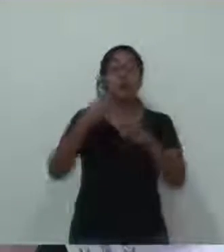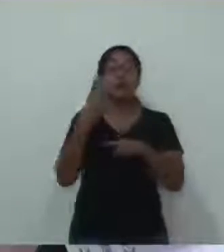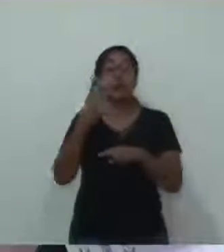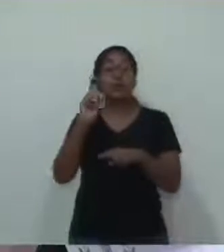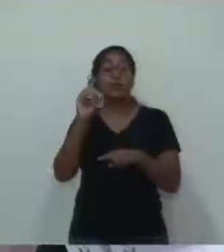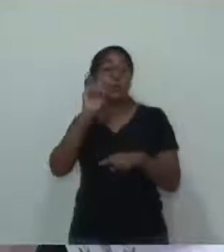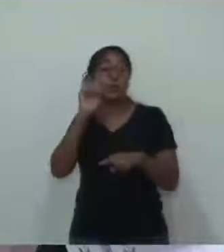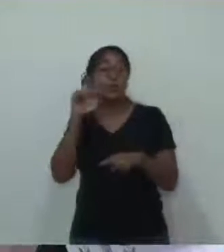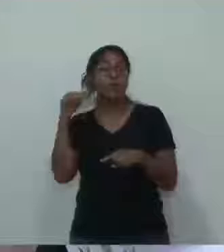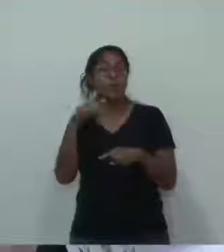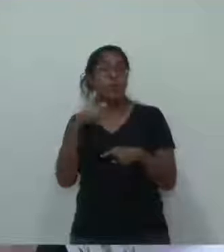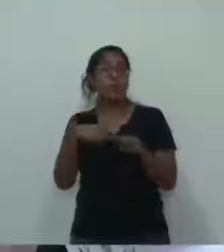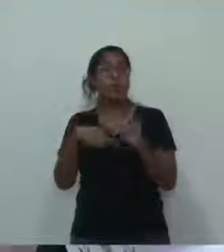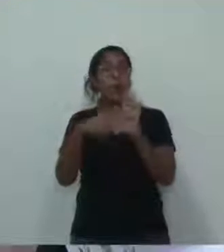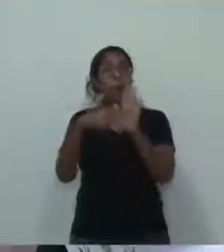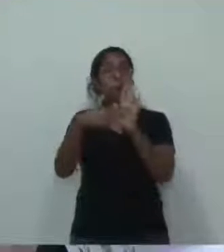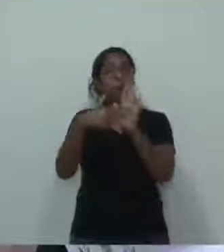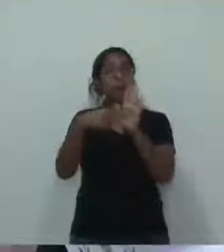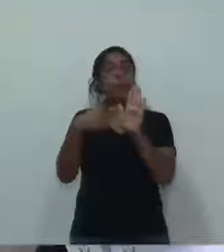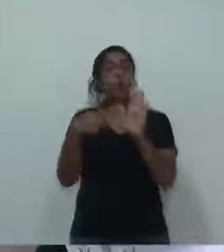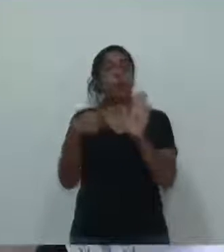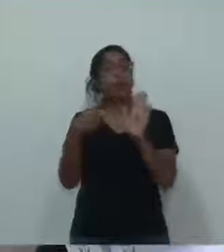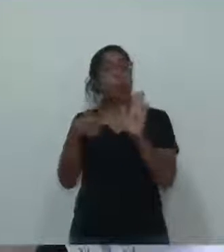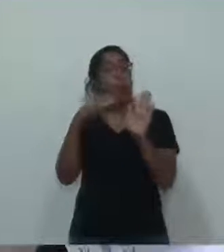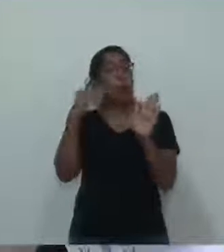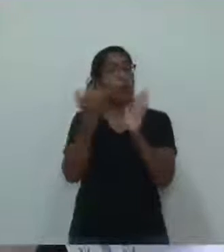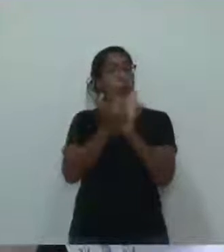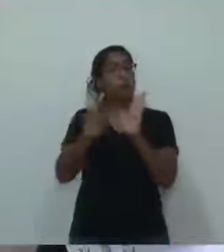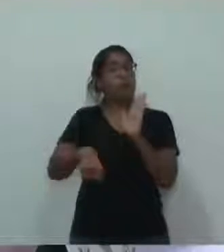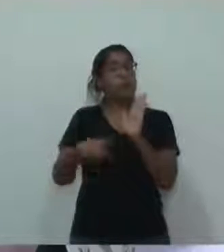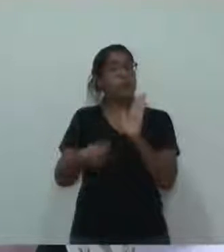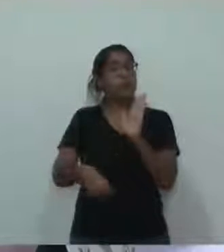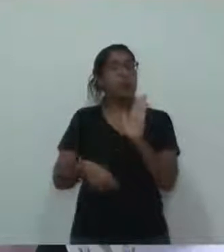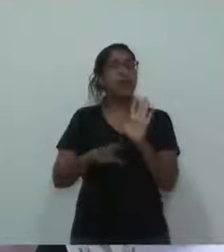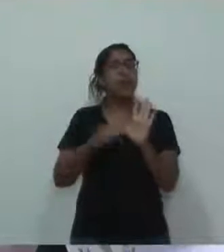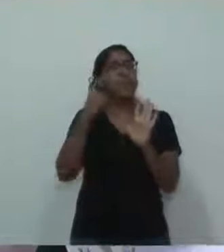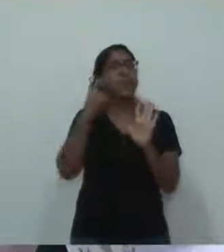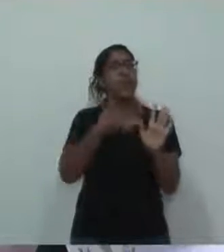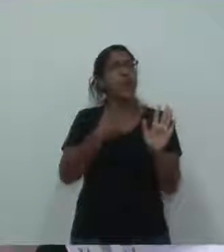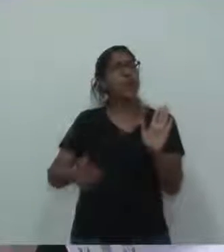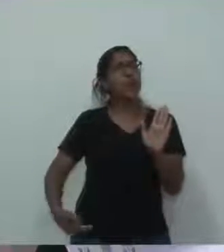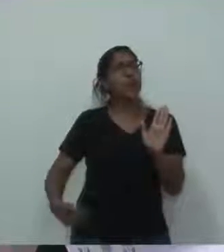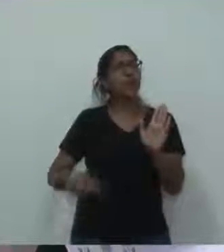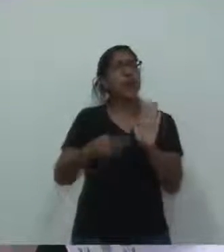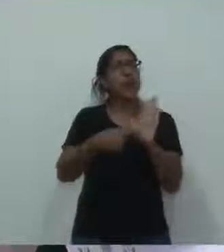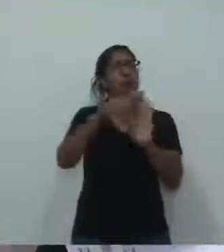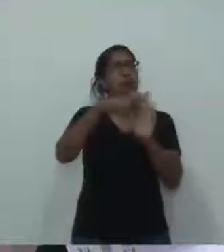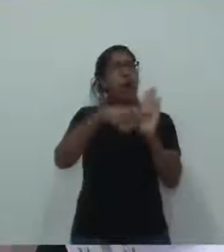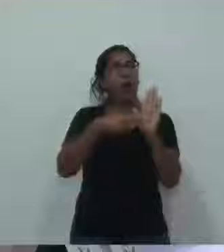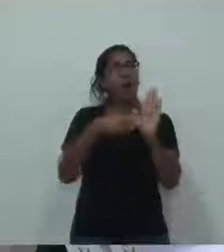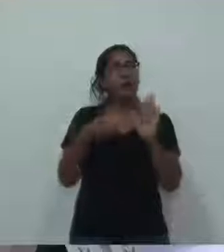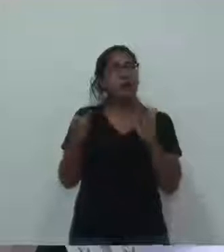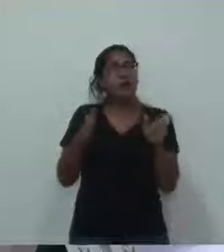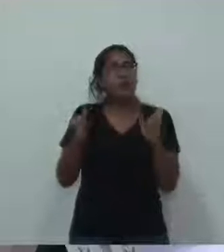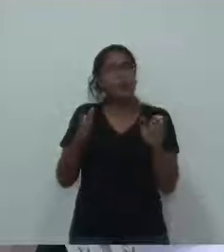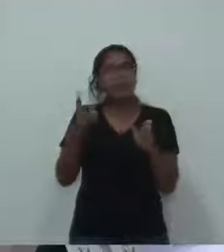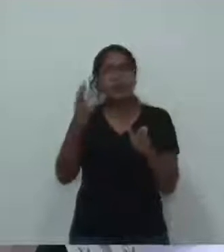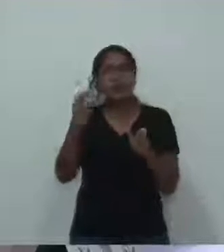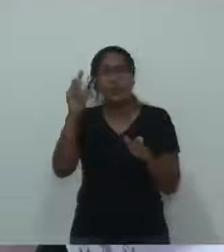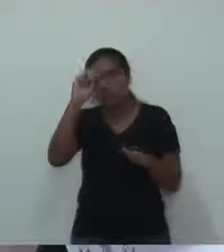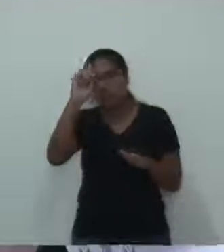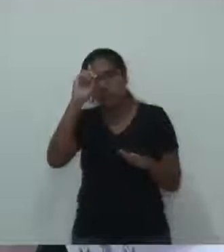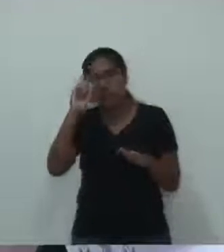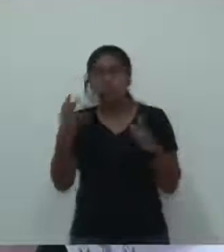Mas eu digo, e aqui diz que o governo vai regulamentar em 30 dias. Então há um conflito até aí, e eu estou